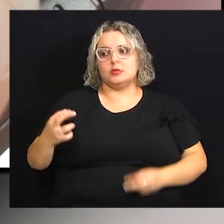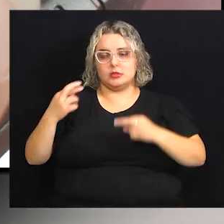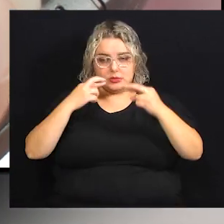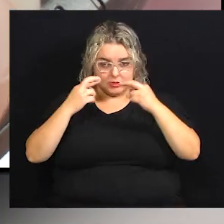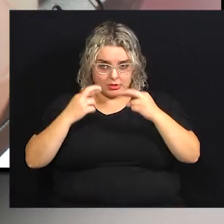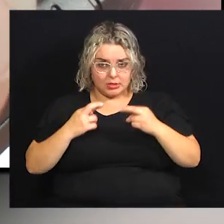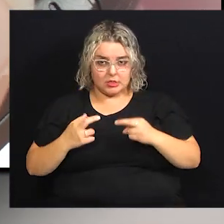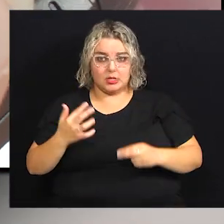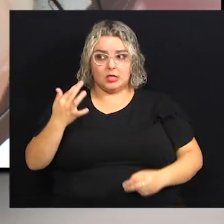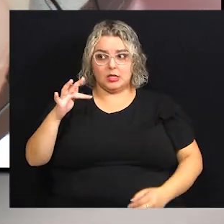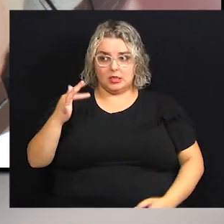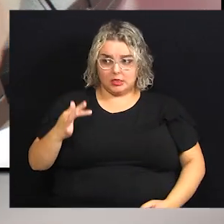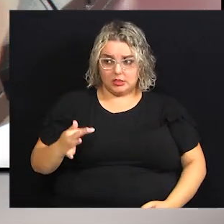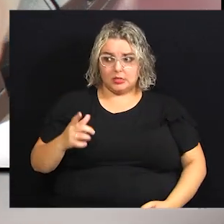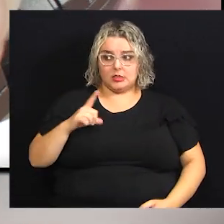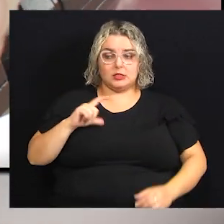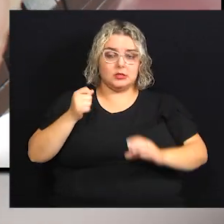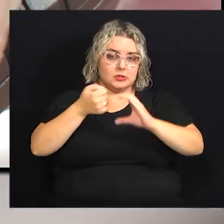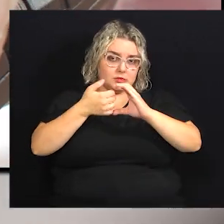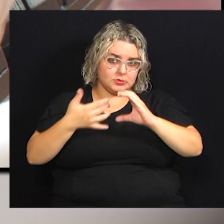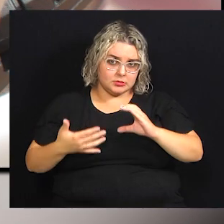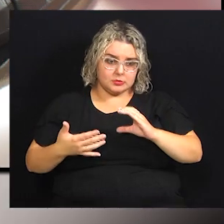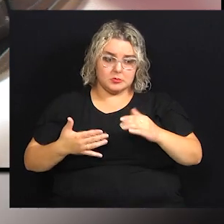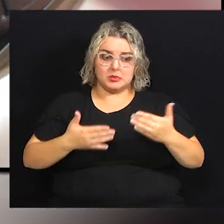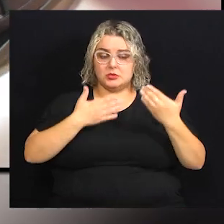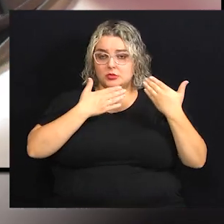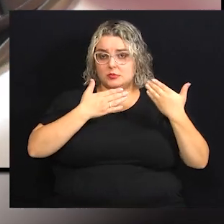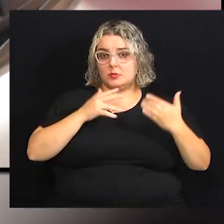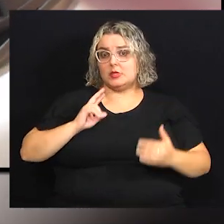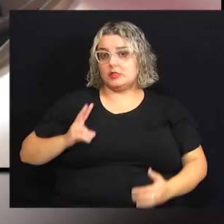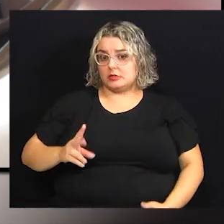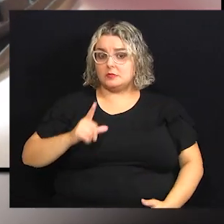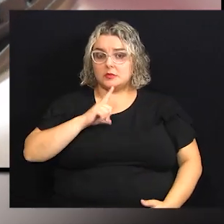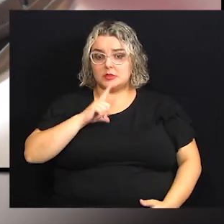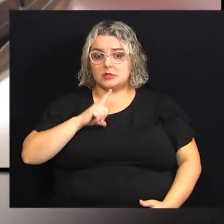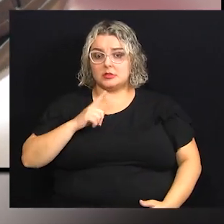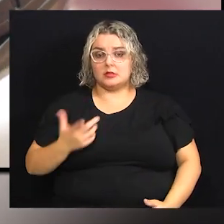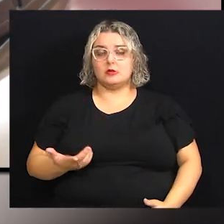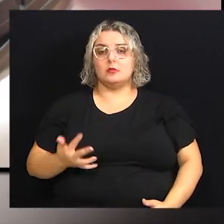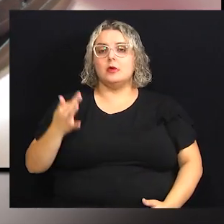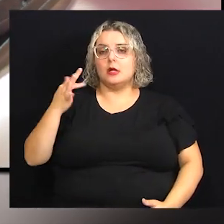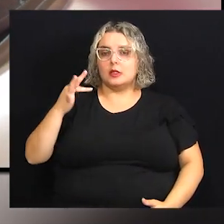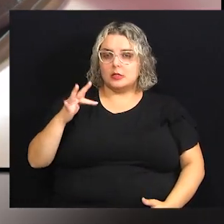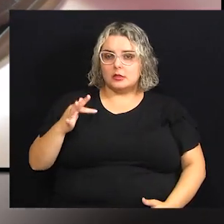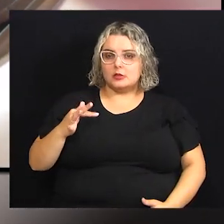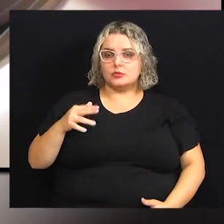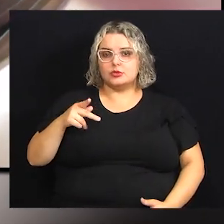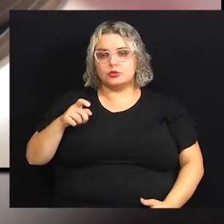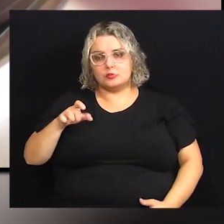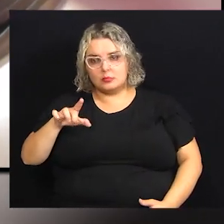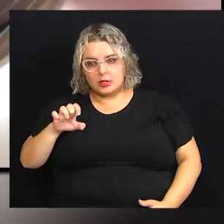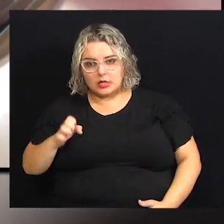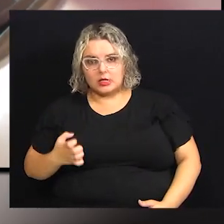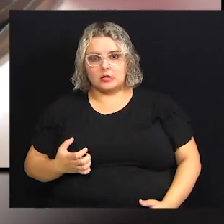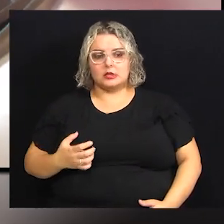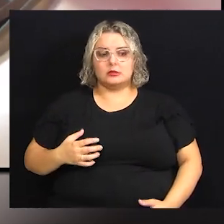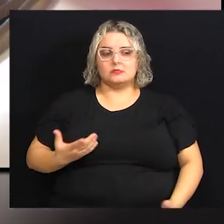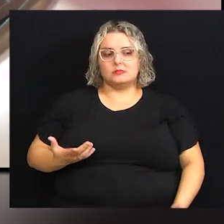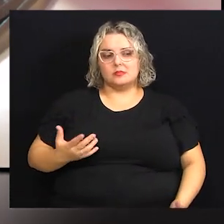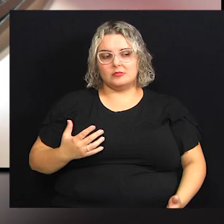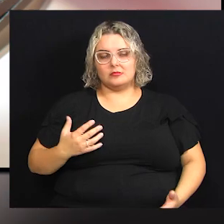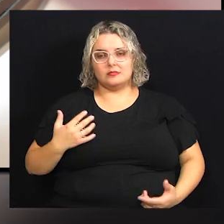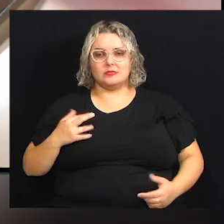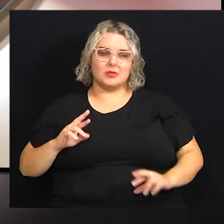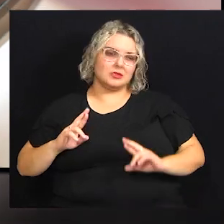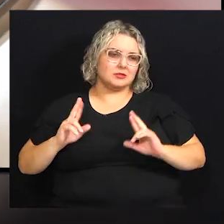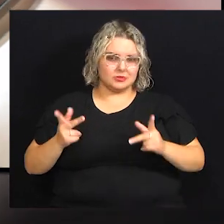fosse analisar aquelas lesões que têm características mais suspeitas. Sempre que a gente tem uma lesão de pele que traga algum desconforto